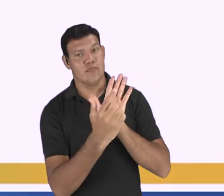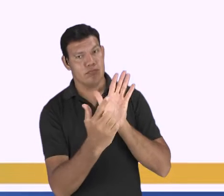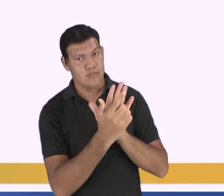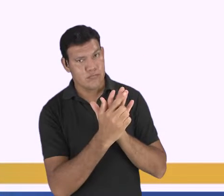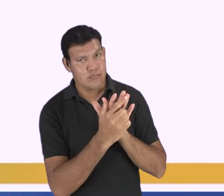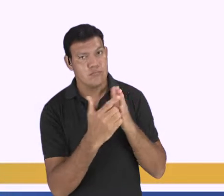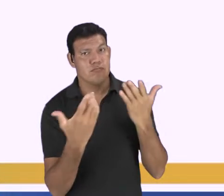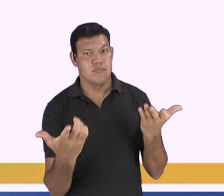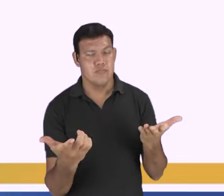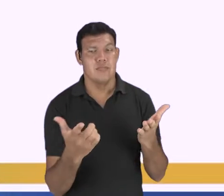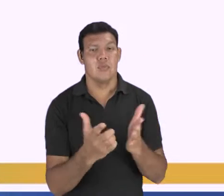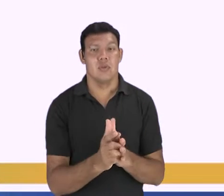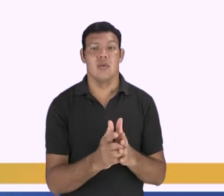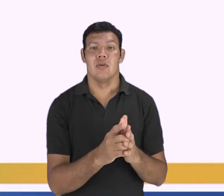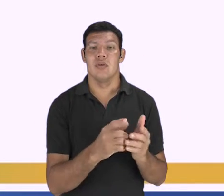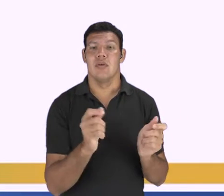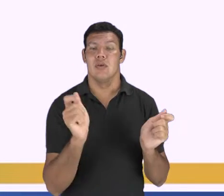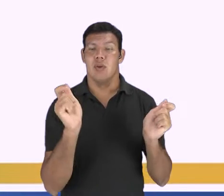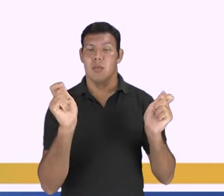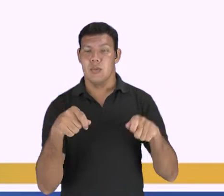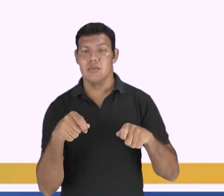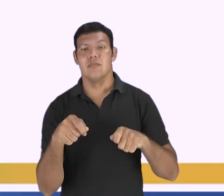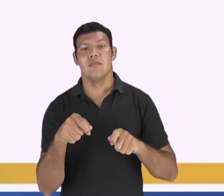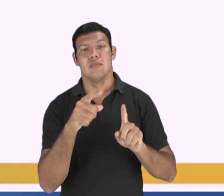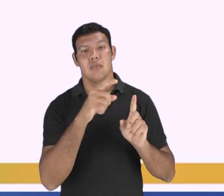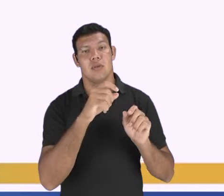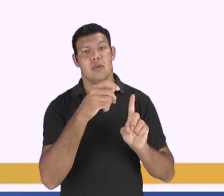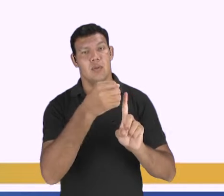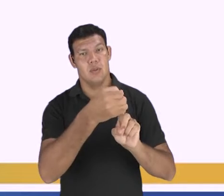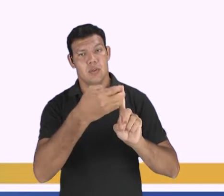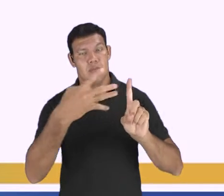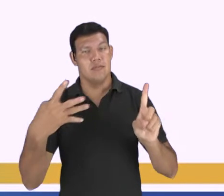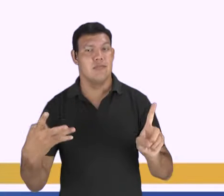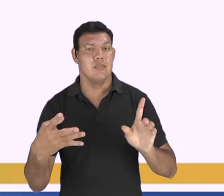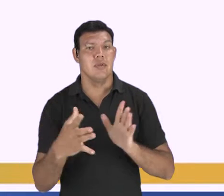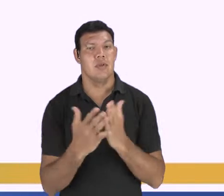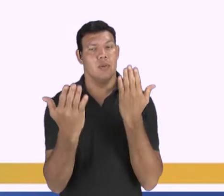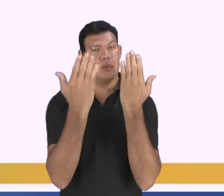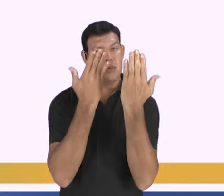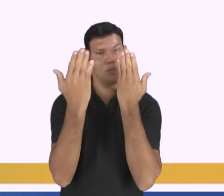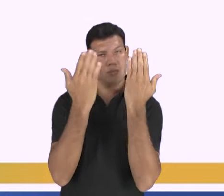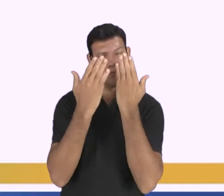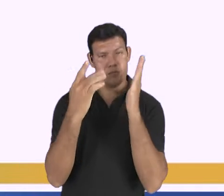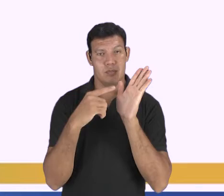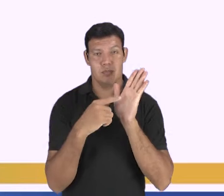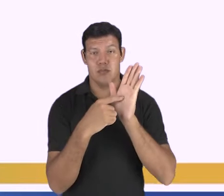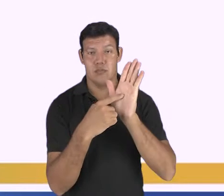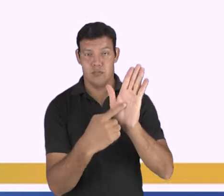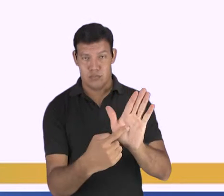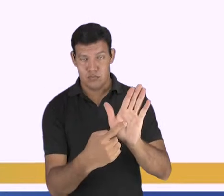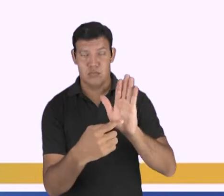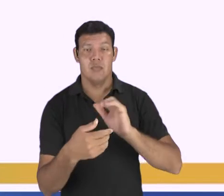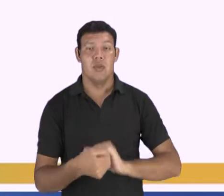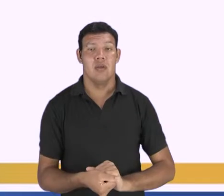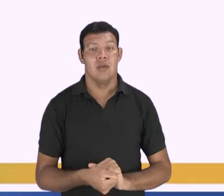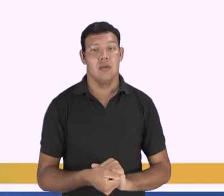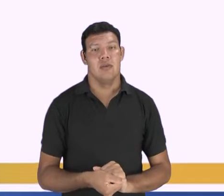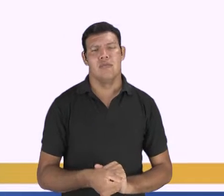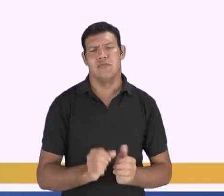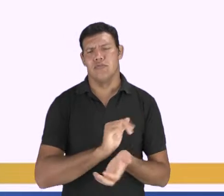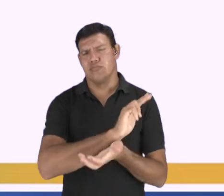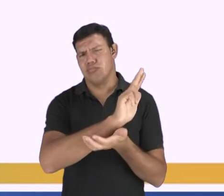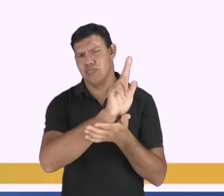desempenhadas pelos operadores, como comparação entre argumentos, indicação de pressupostos, entre